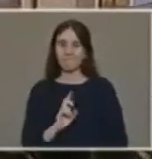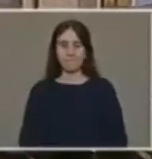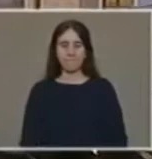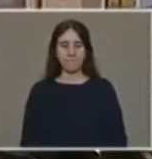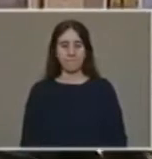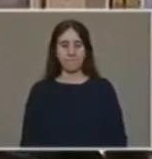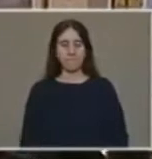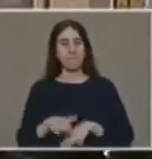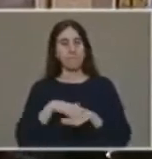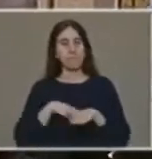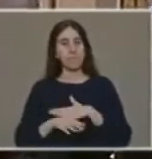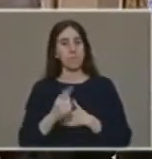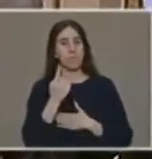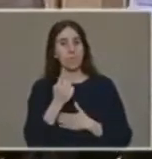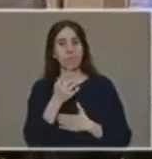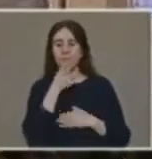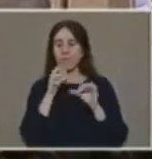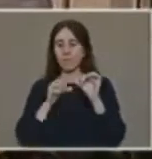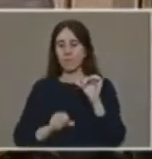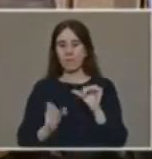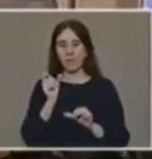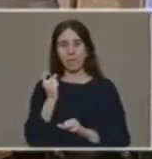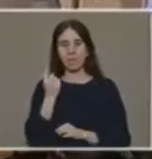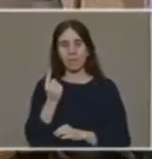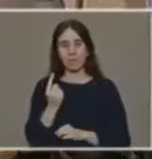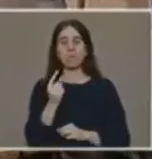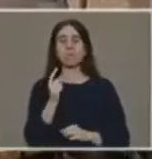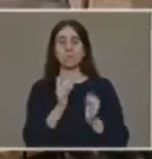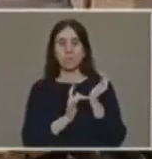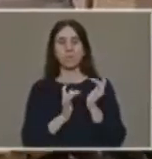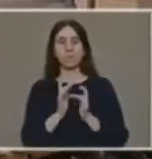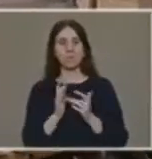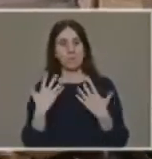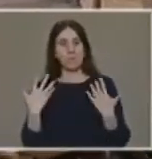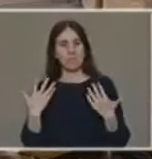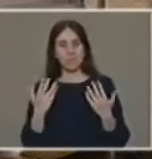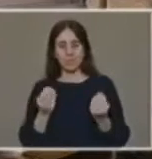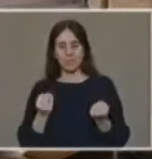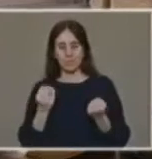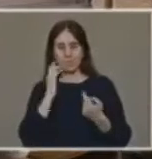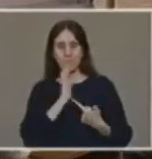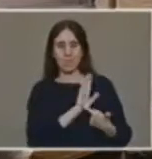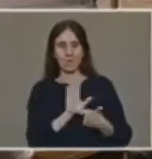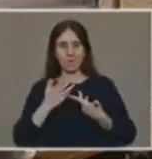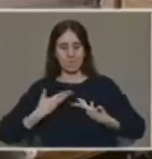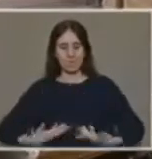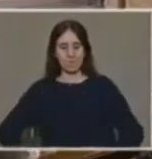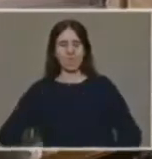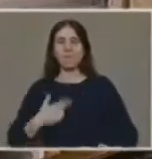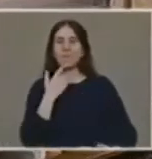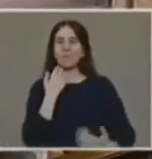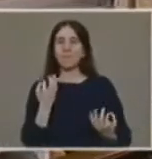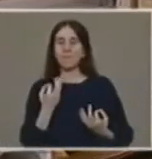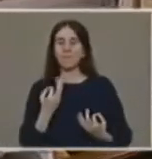Um gesto, uma palavra, Jesus mostra as mãos e os pés, sinais da